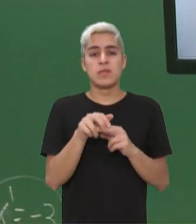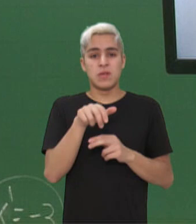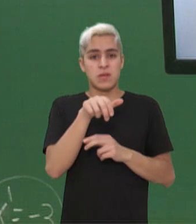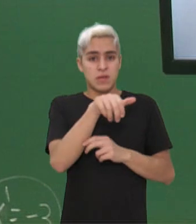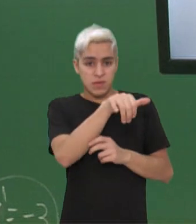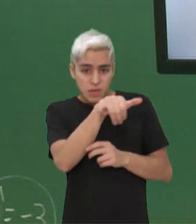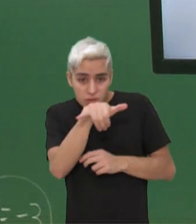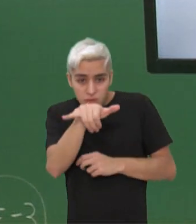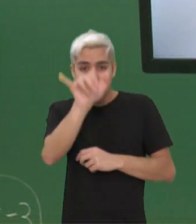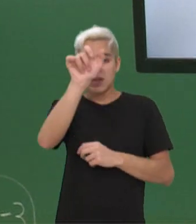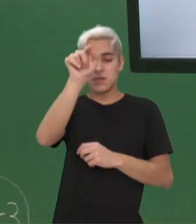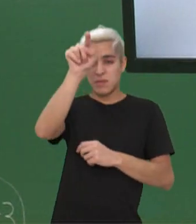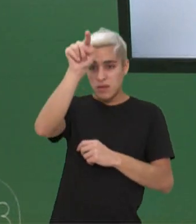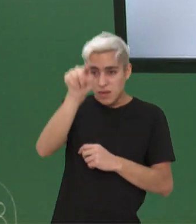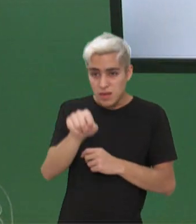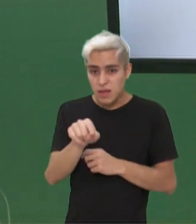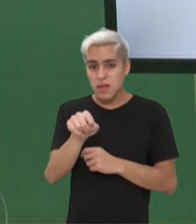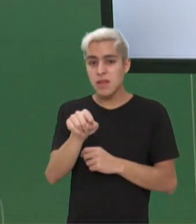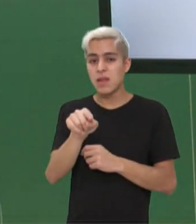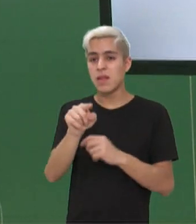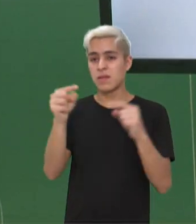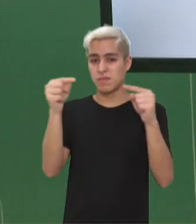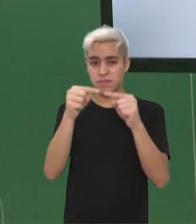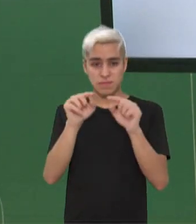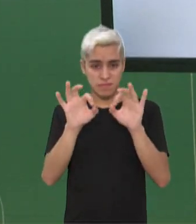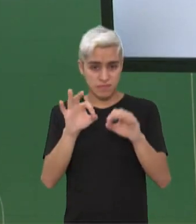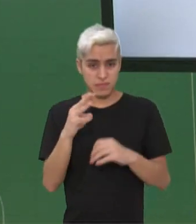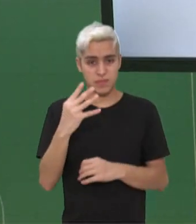vértice é o valor de 4.